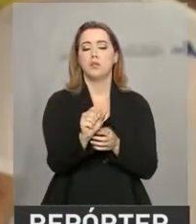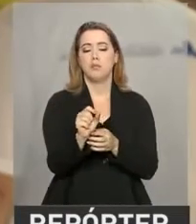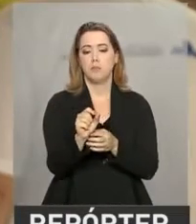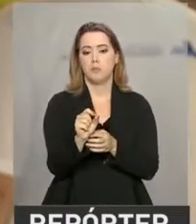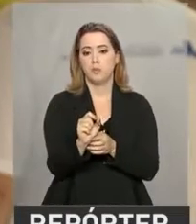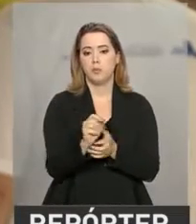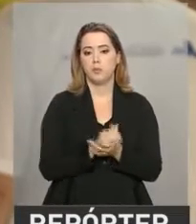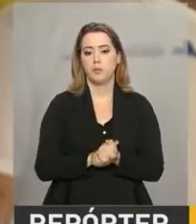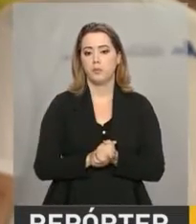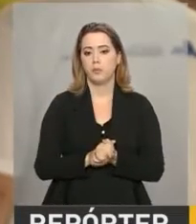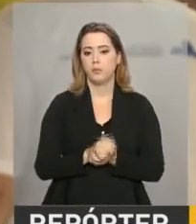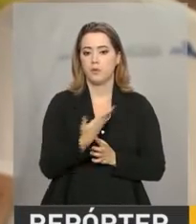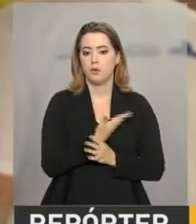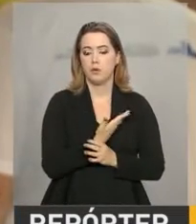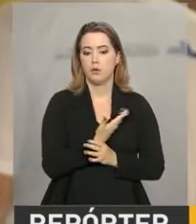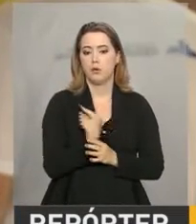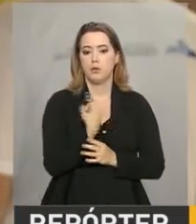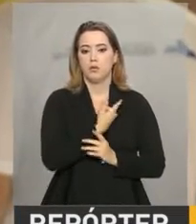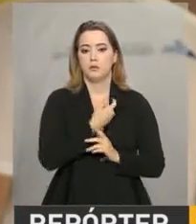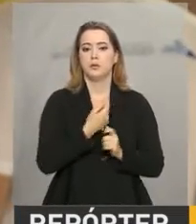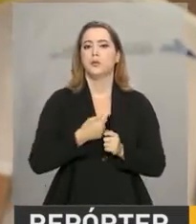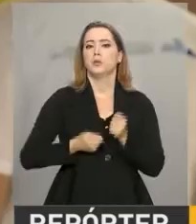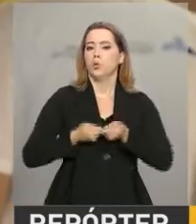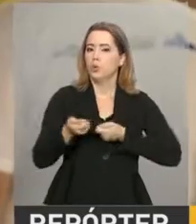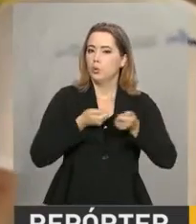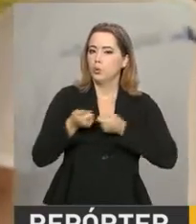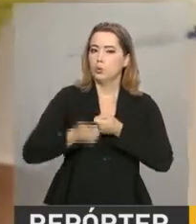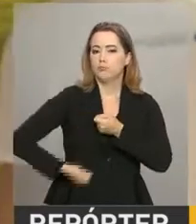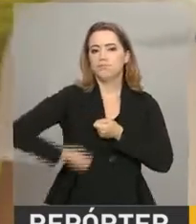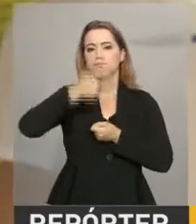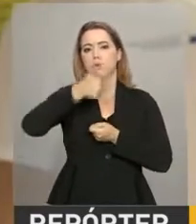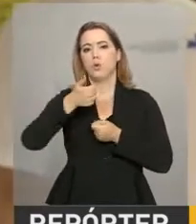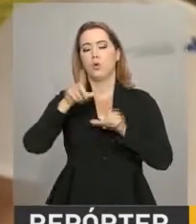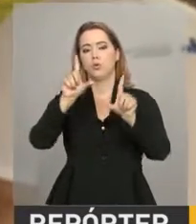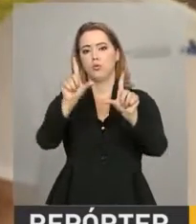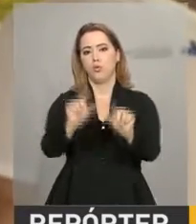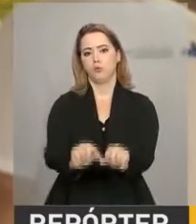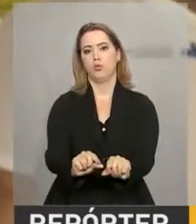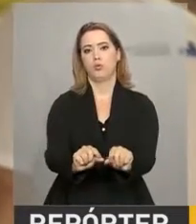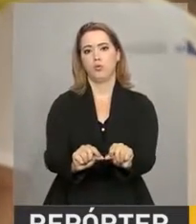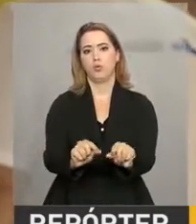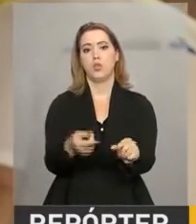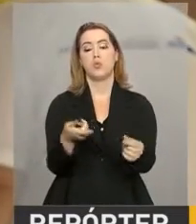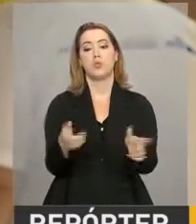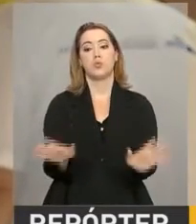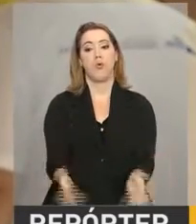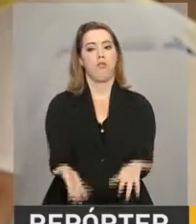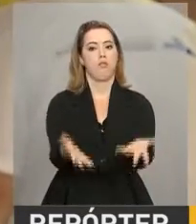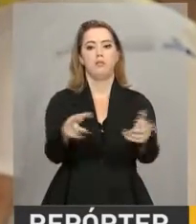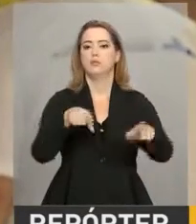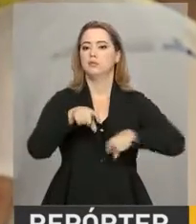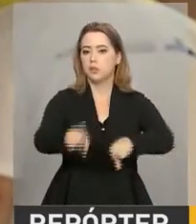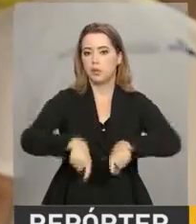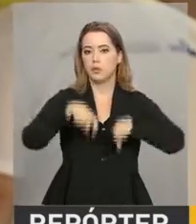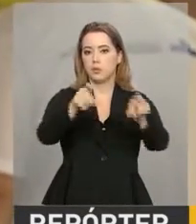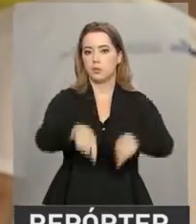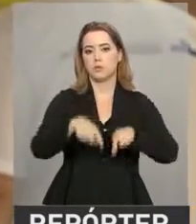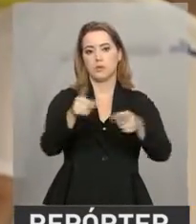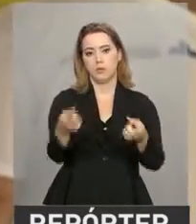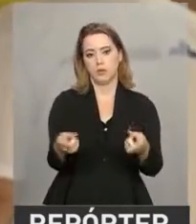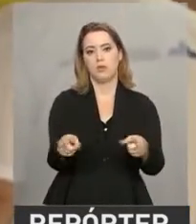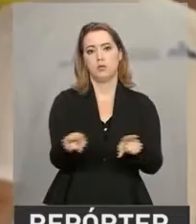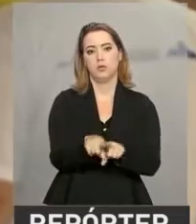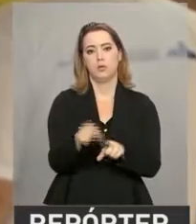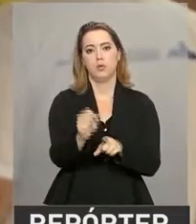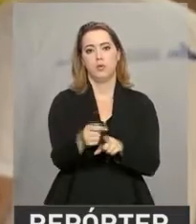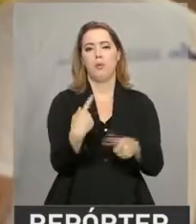conseguir fazer um melhor manejo dessas pragas no campo, reduzir o custo de produção, reduzir o custo e o prejuízo, reduzir